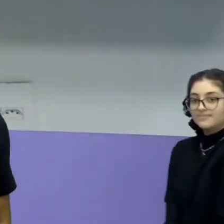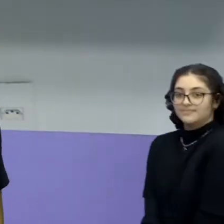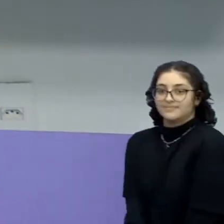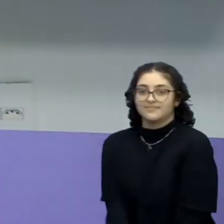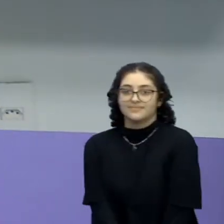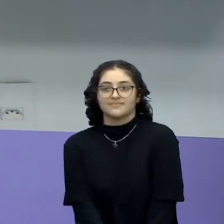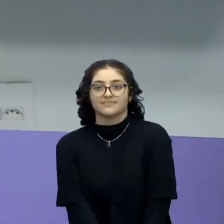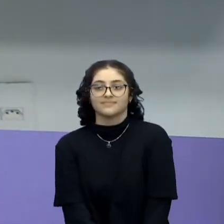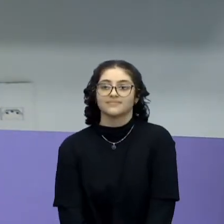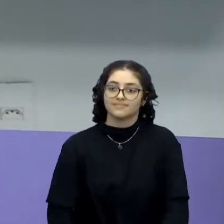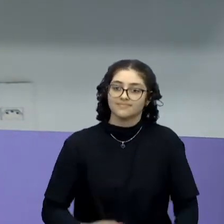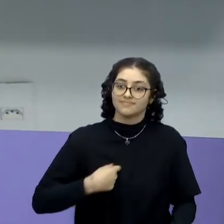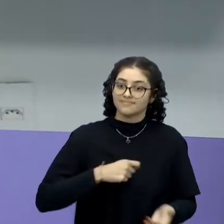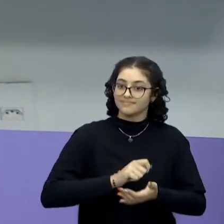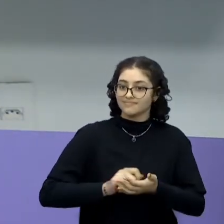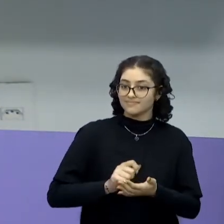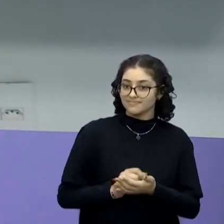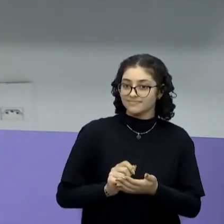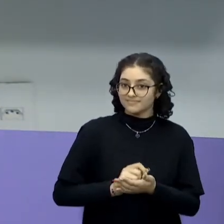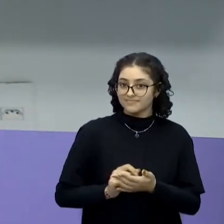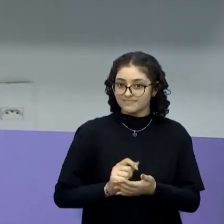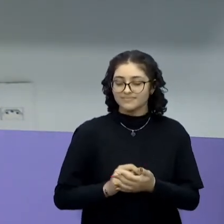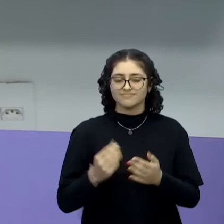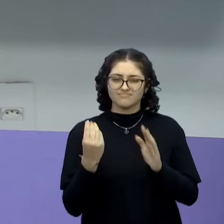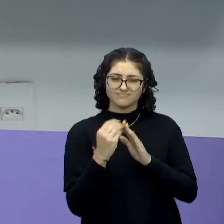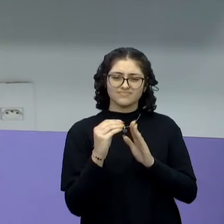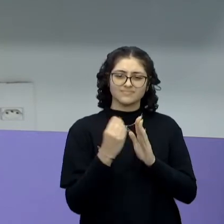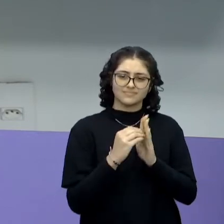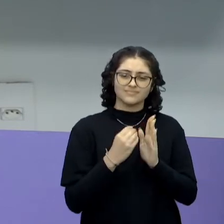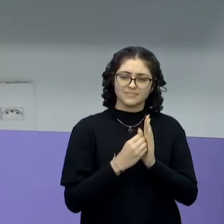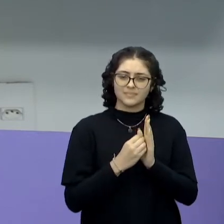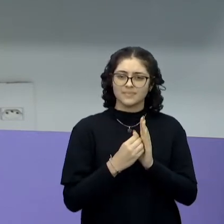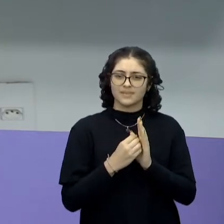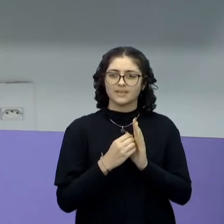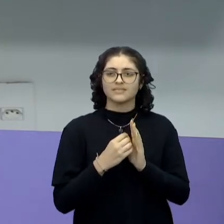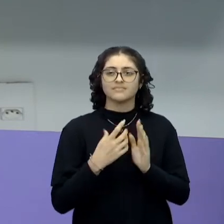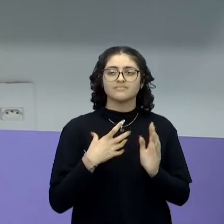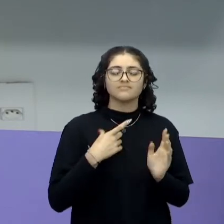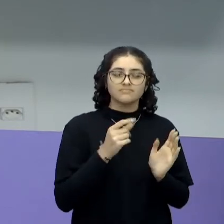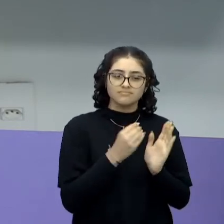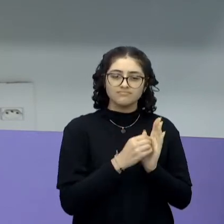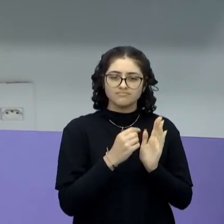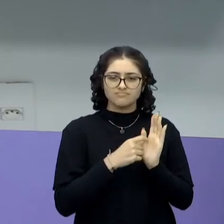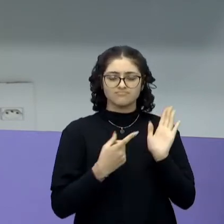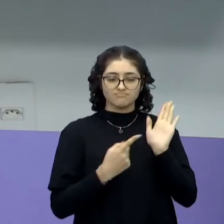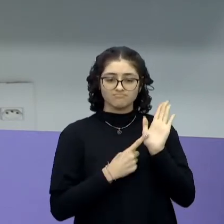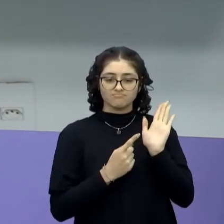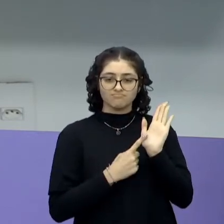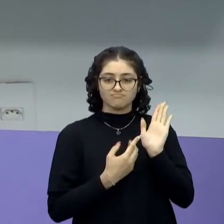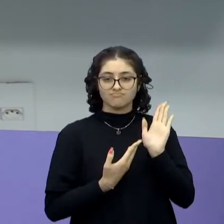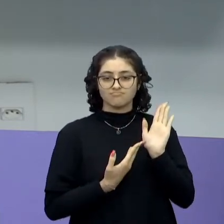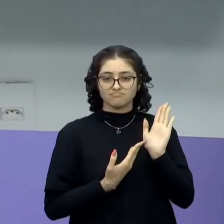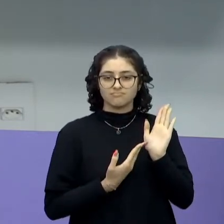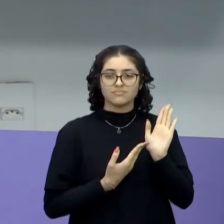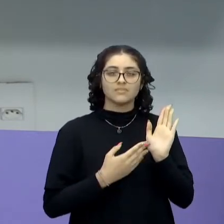olha, estou escrevendo, estou promulgando, né, adotando aqui essa presente declaração por todos os fatores que